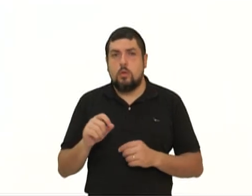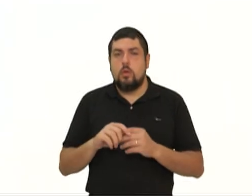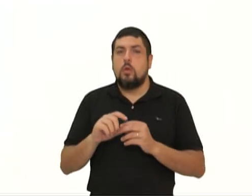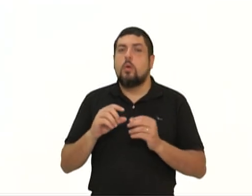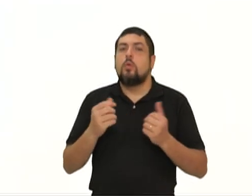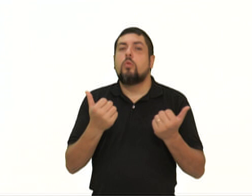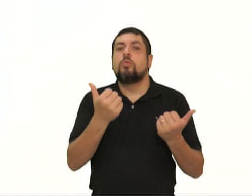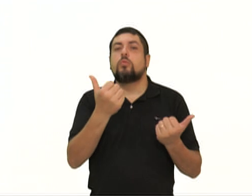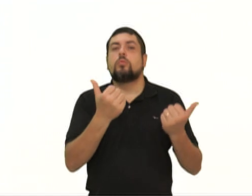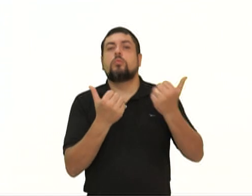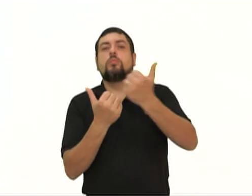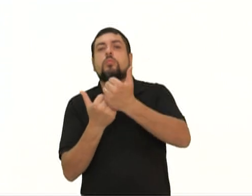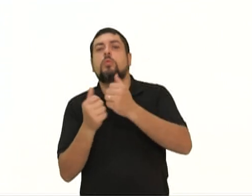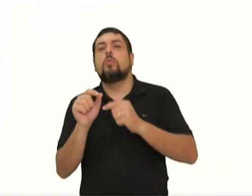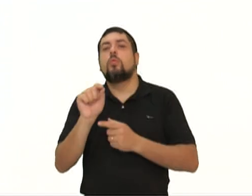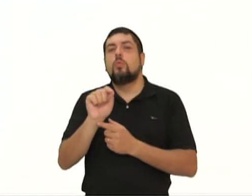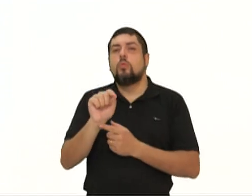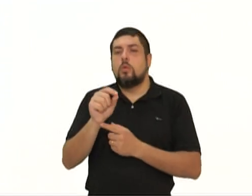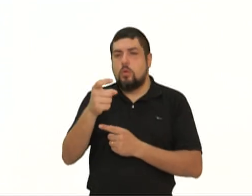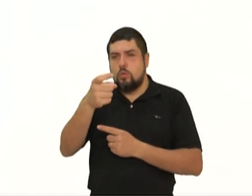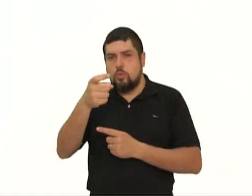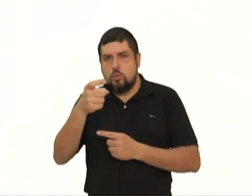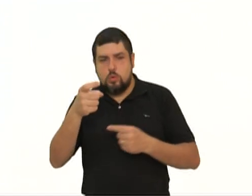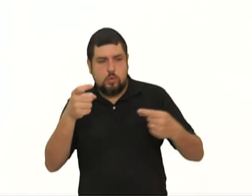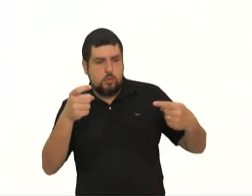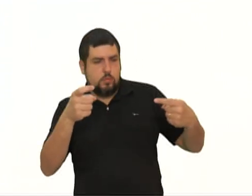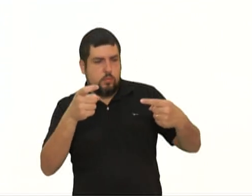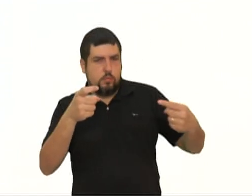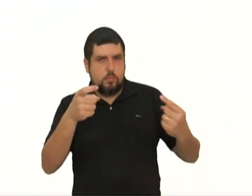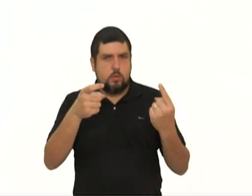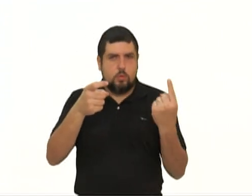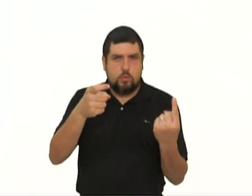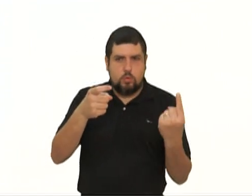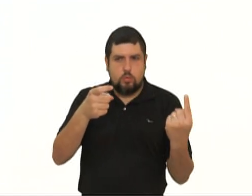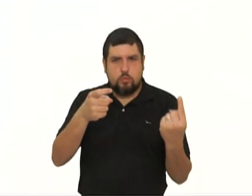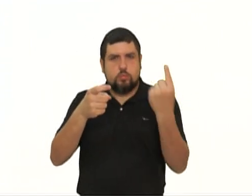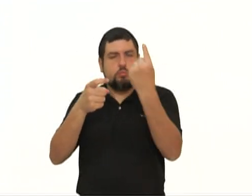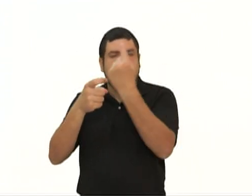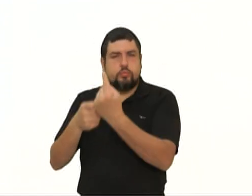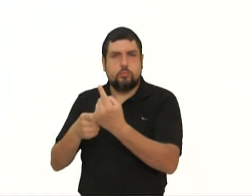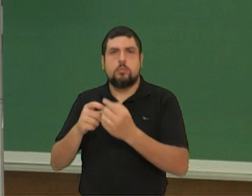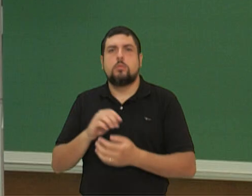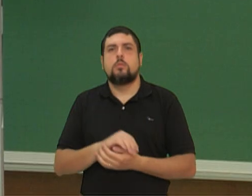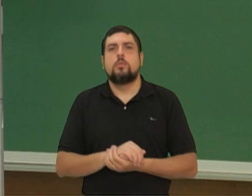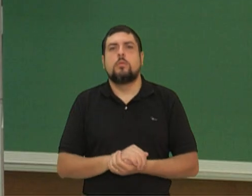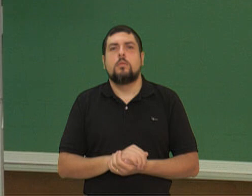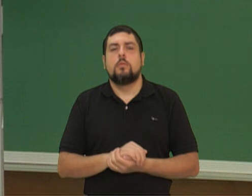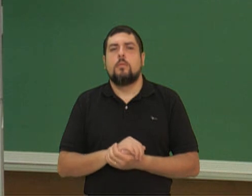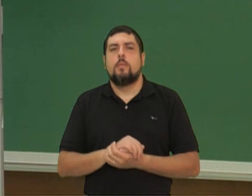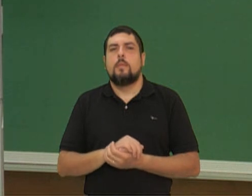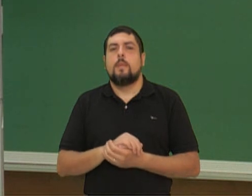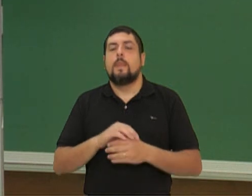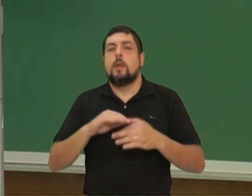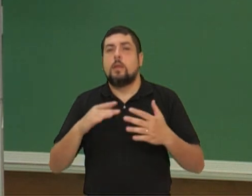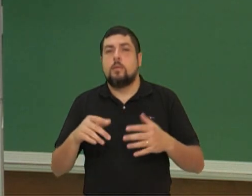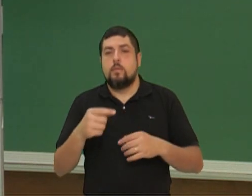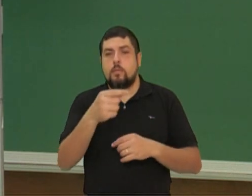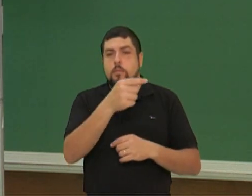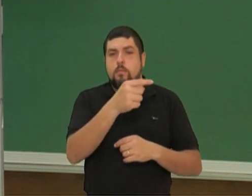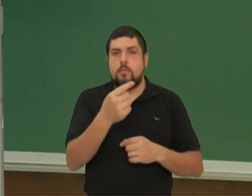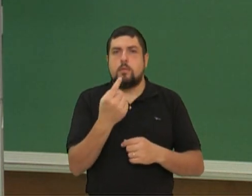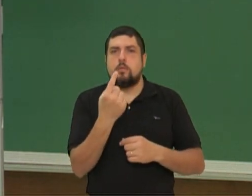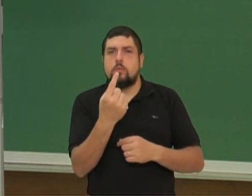substituir o x por menos 1. Então, lá no expoente, eu vou ter menos 1 com menos